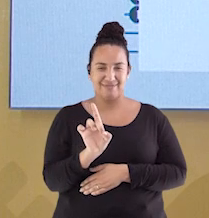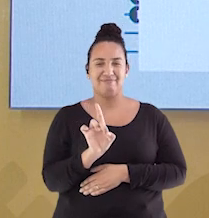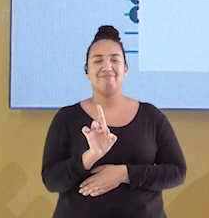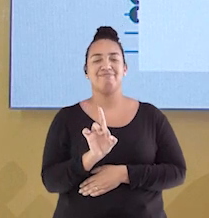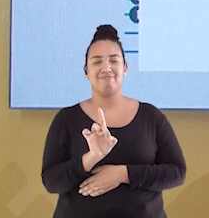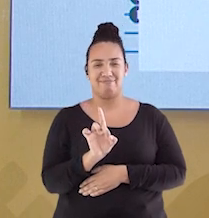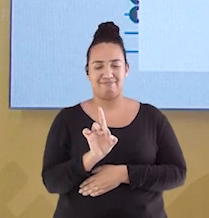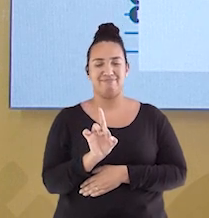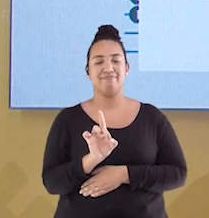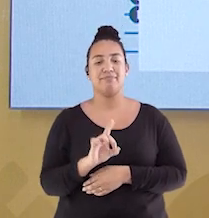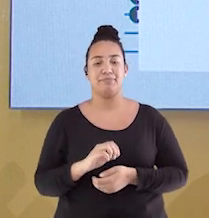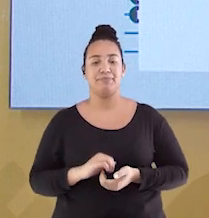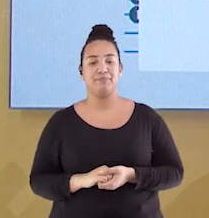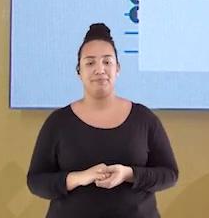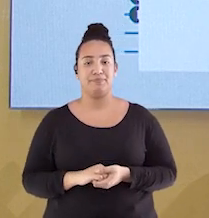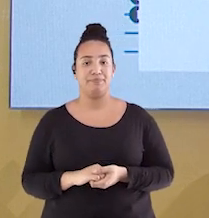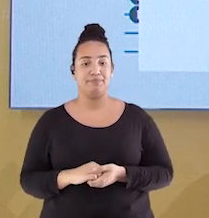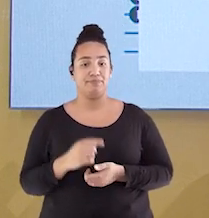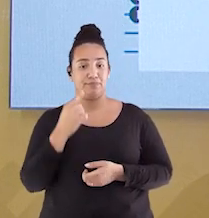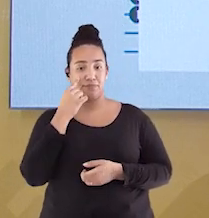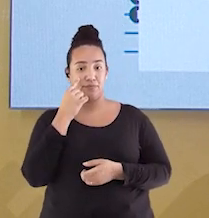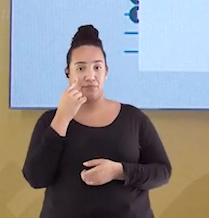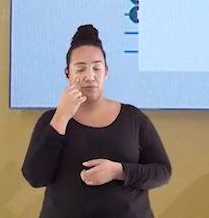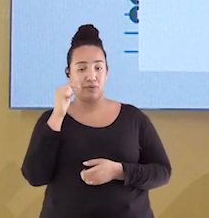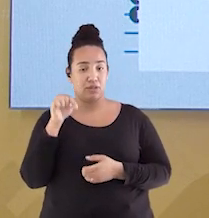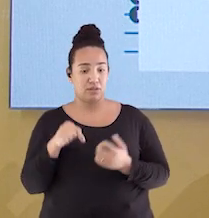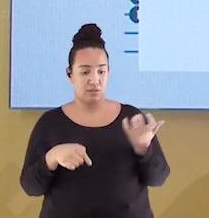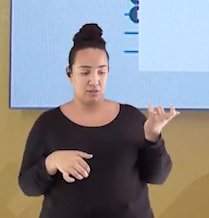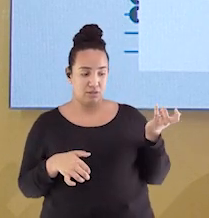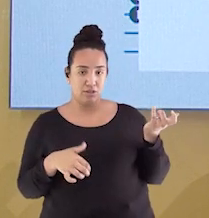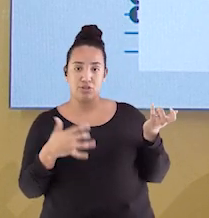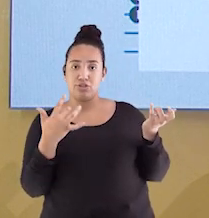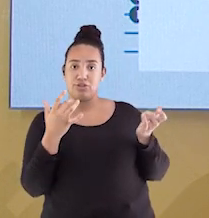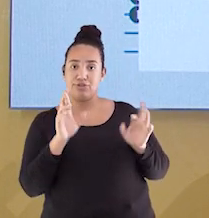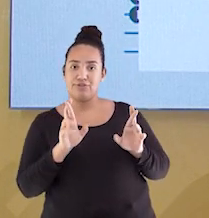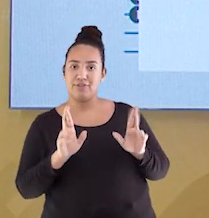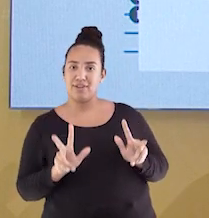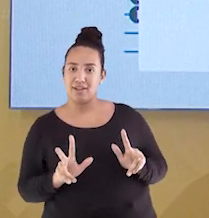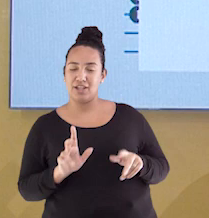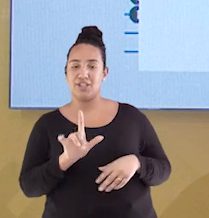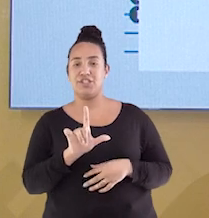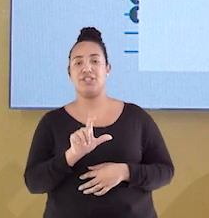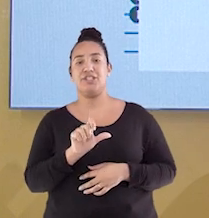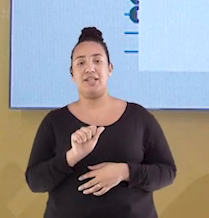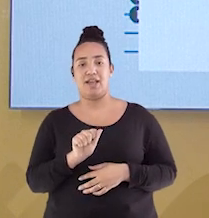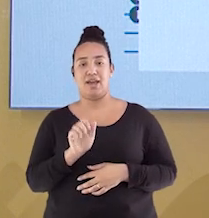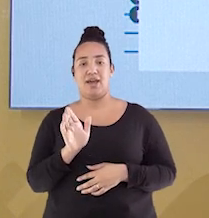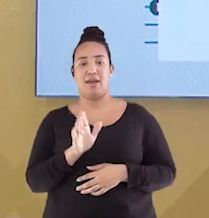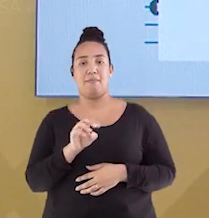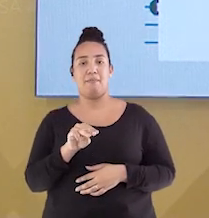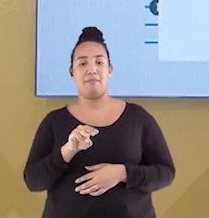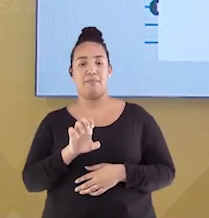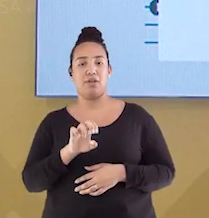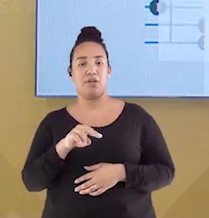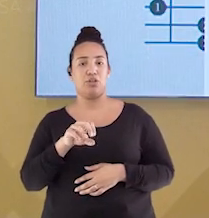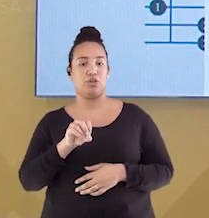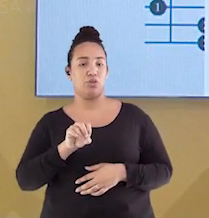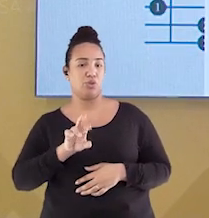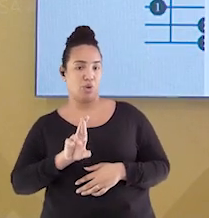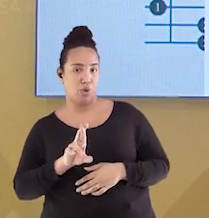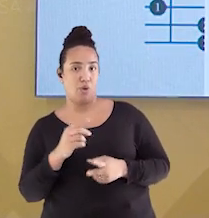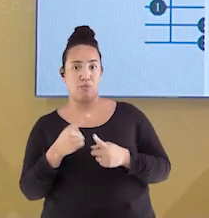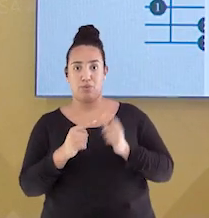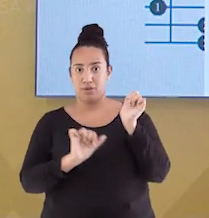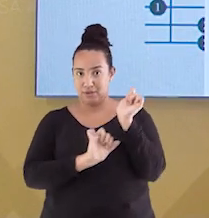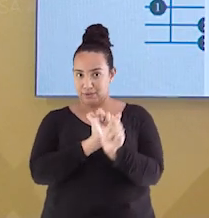voltar. Notem que eu terminei com um acorde diferente, o de Lá menor, que é para mudar de sessão. Agora vamos para a